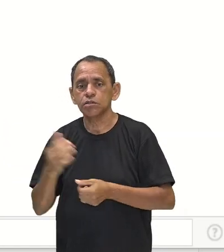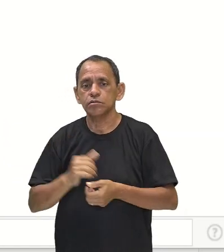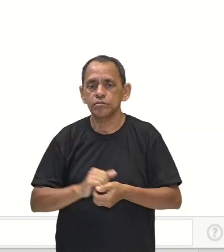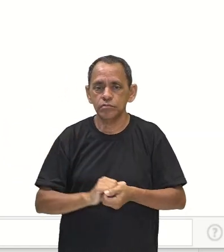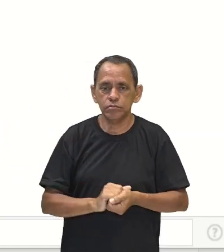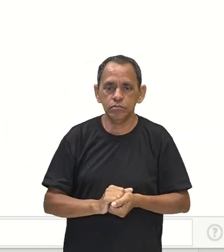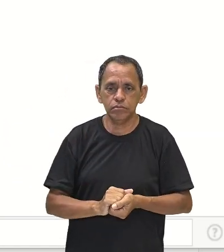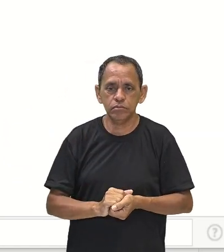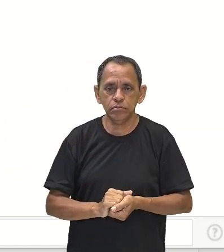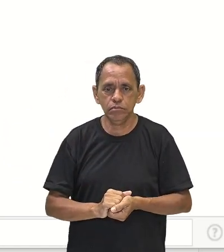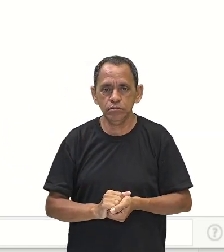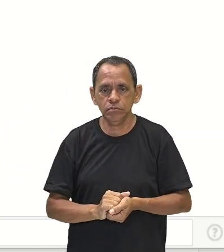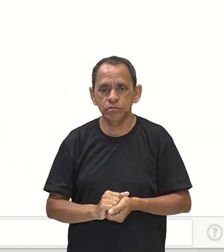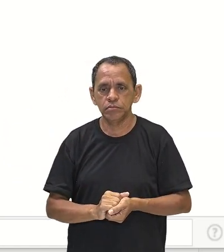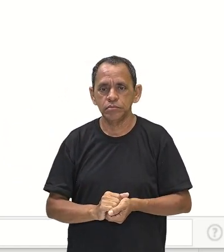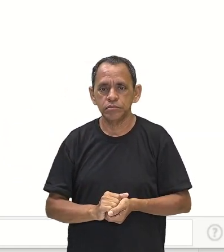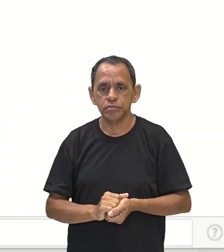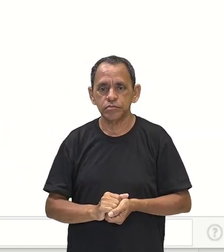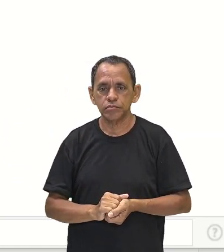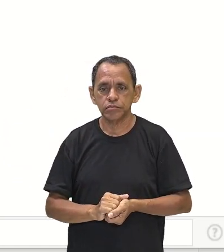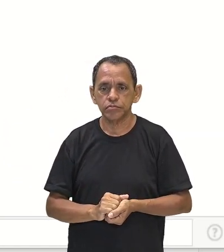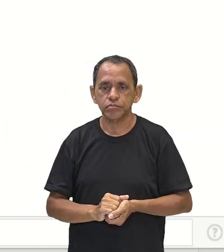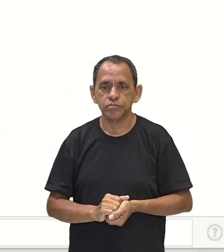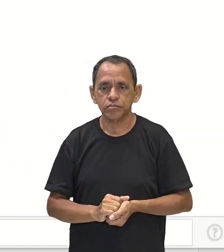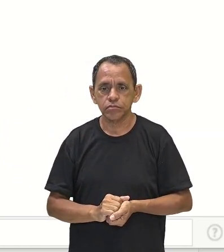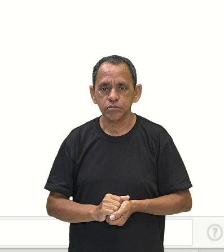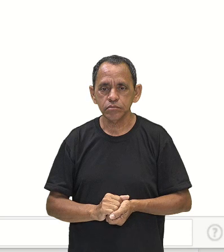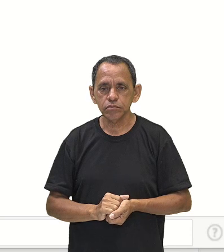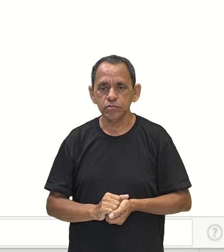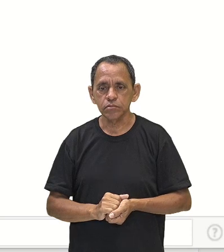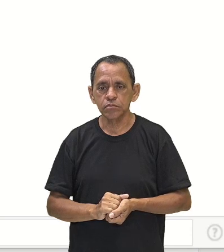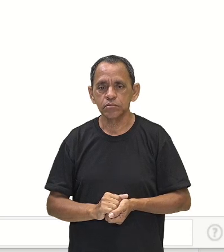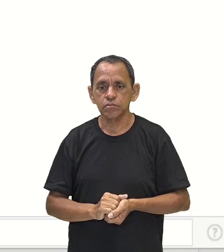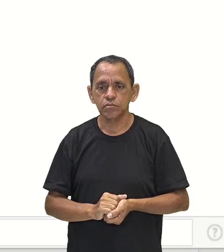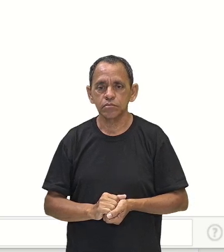sua nomenclatura, certo? E